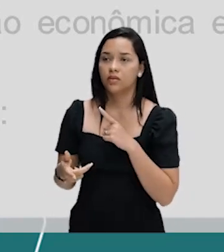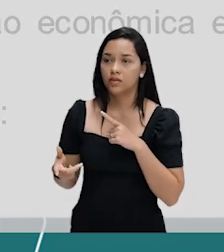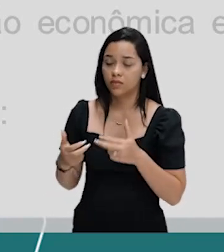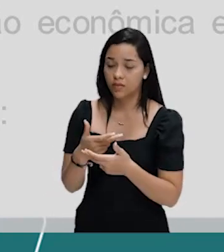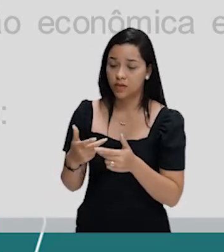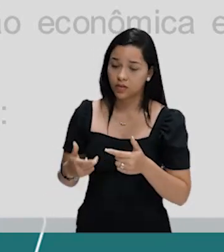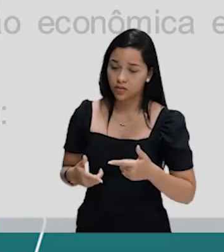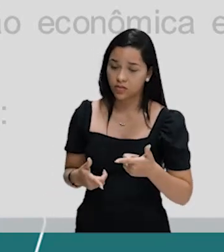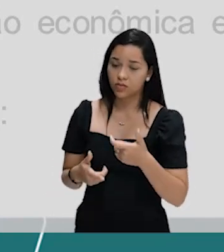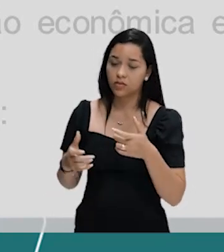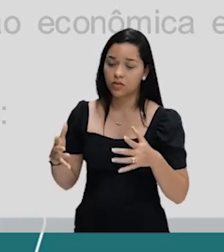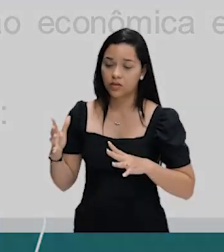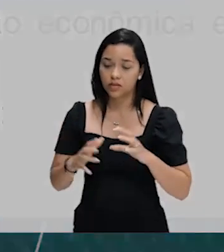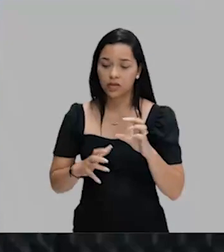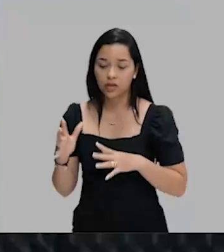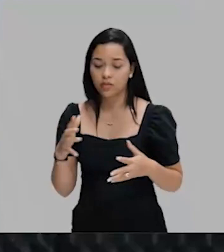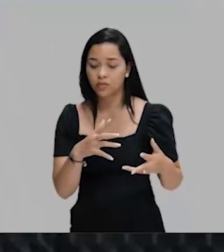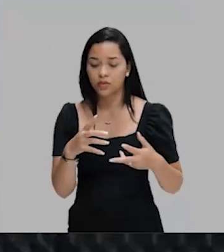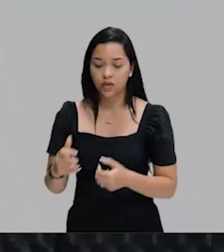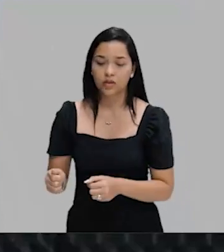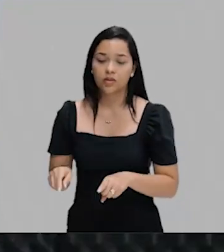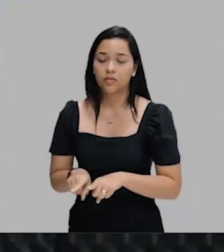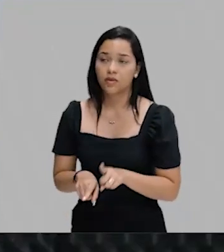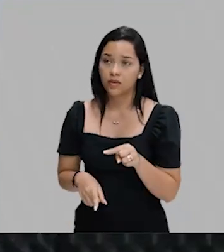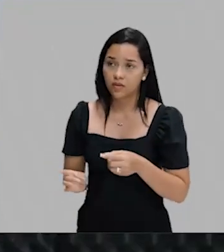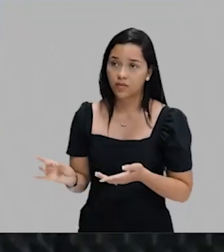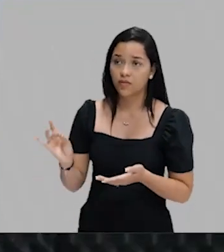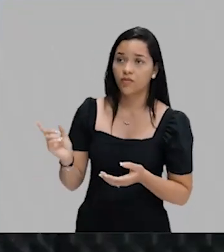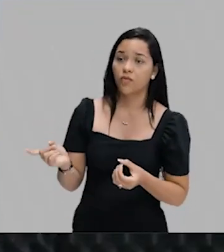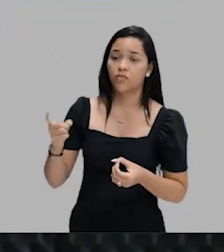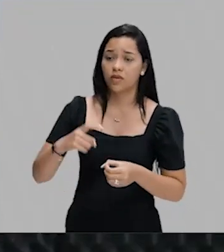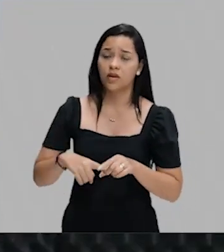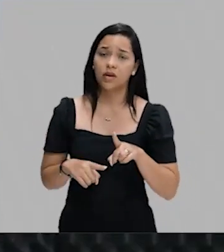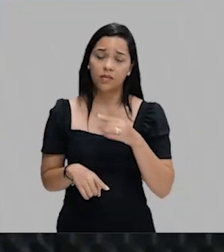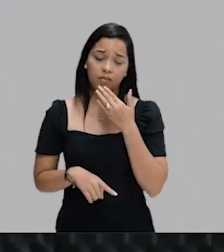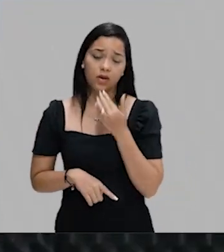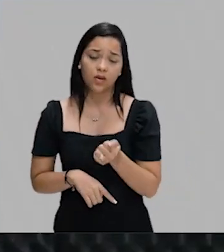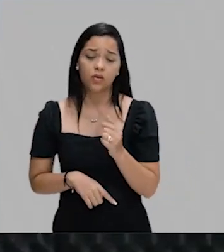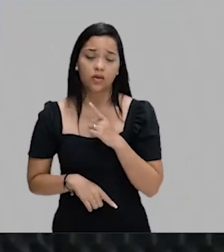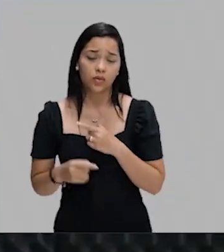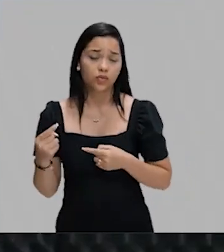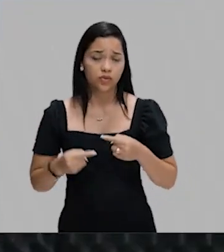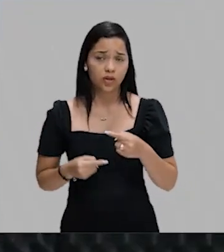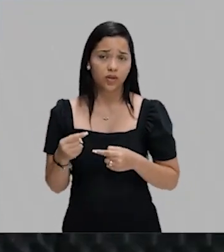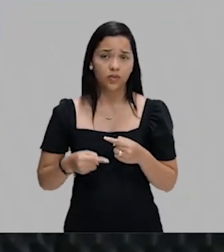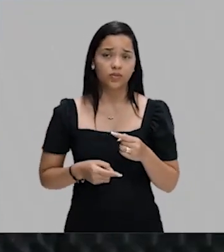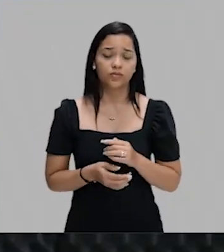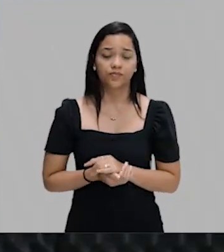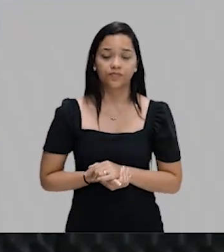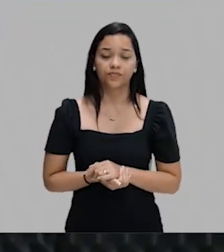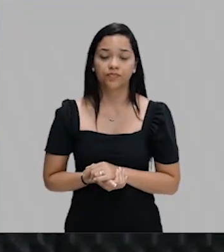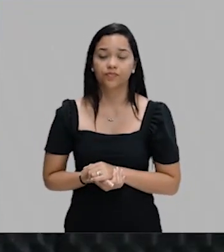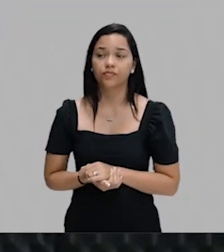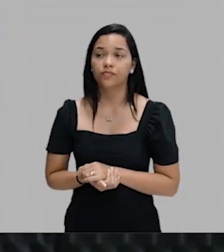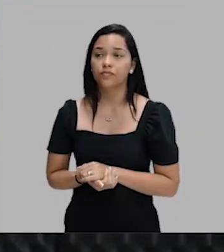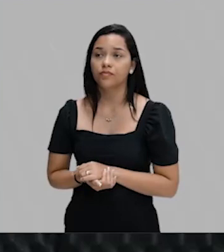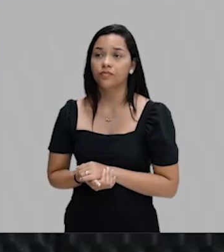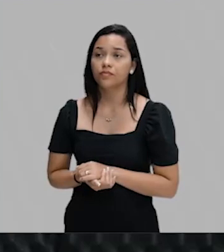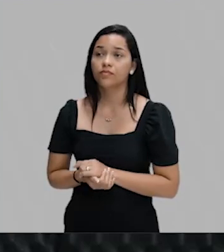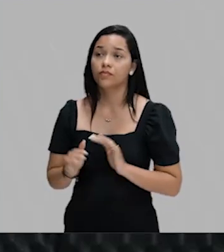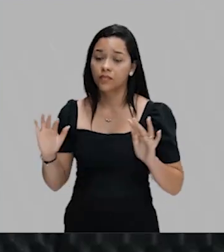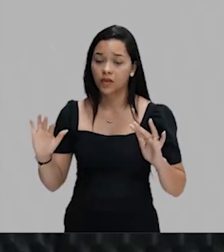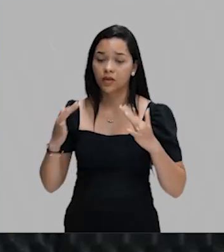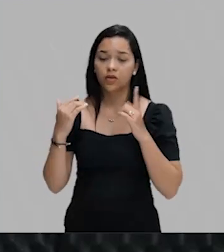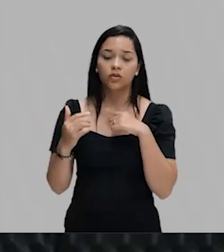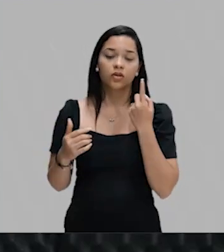grandes guerras mundiais. Então, antes desses países de fato voltarem a lutar, é melhor buscar o diálogo, tá certo? E aí, galera, muita